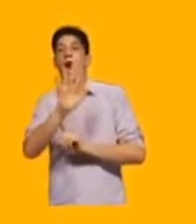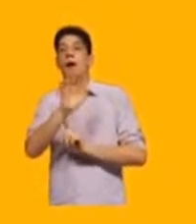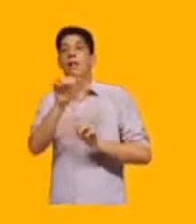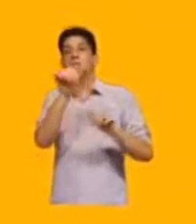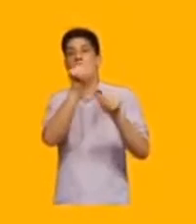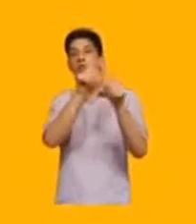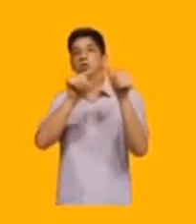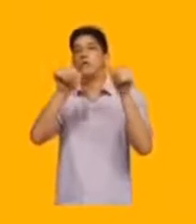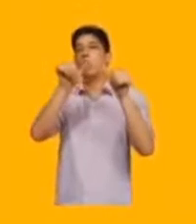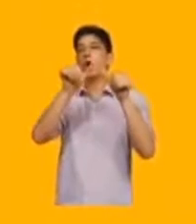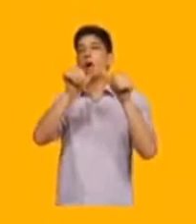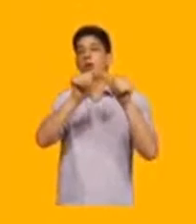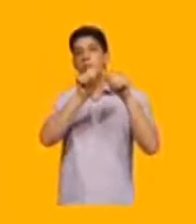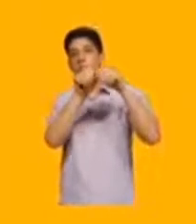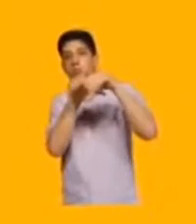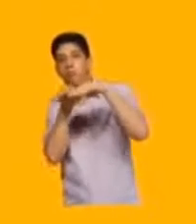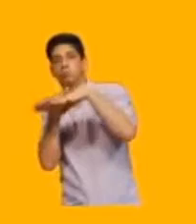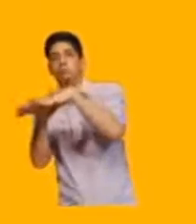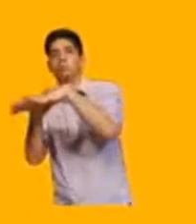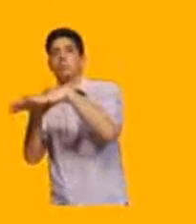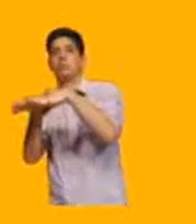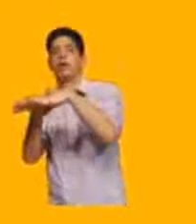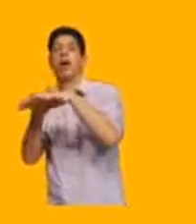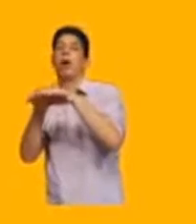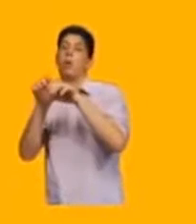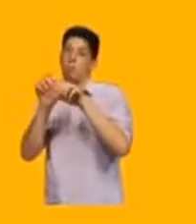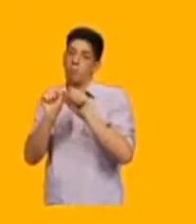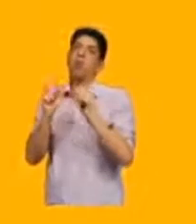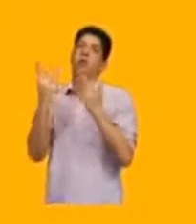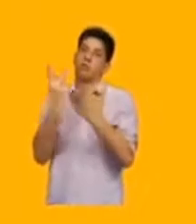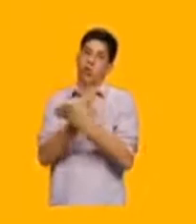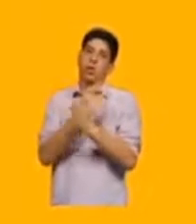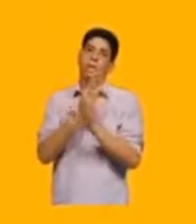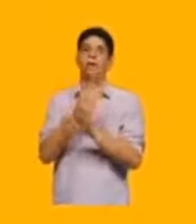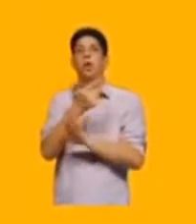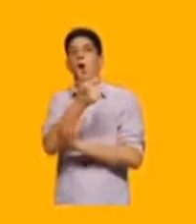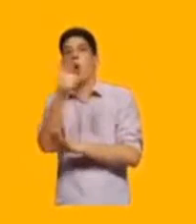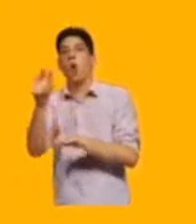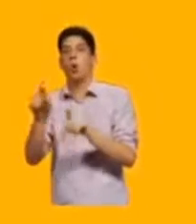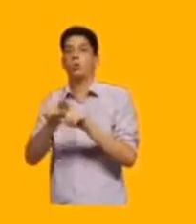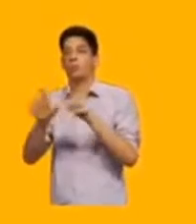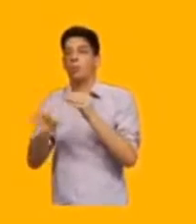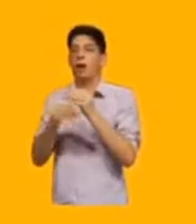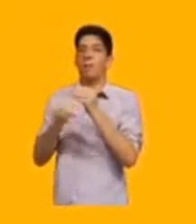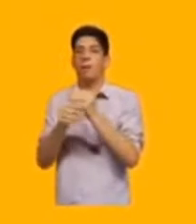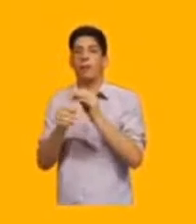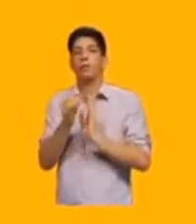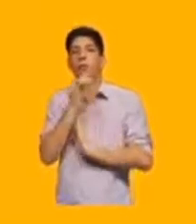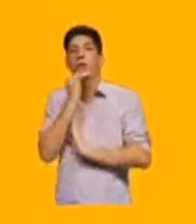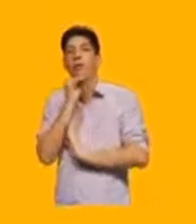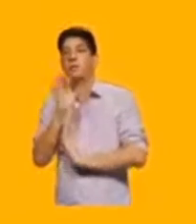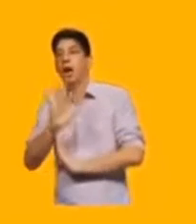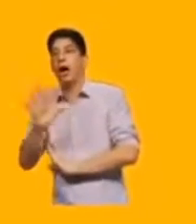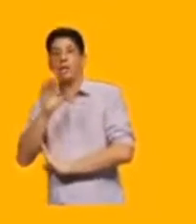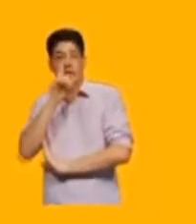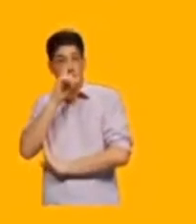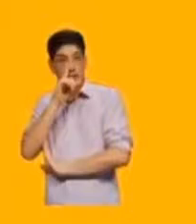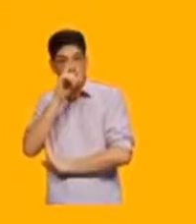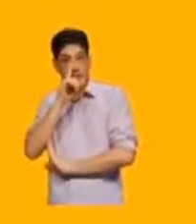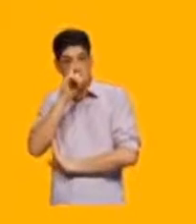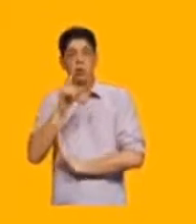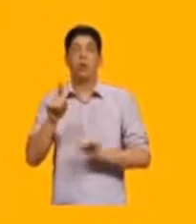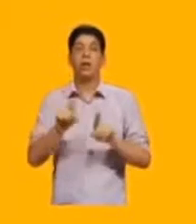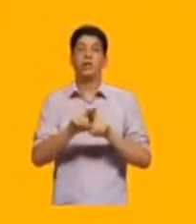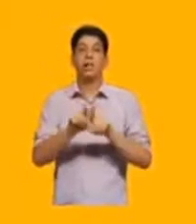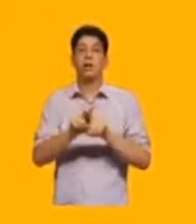também favorecer, mas pode ter outros fatores que vão influenciar. A área de risco e as áreas